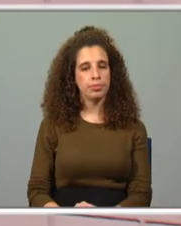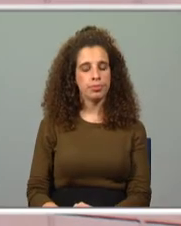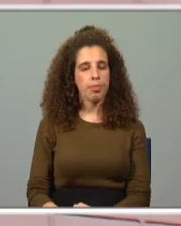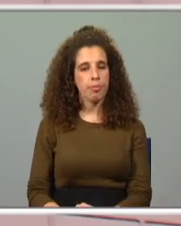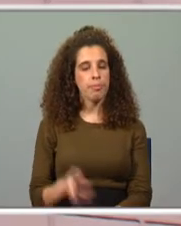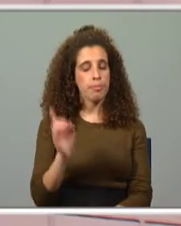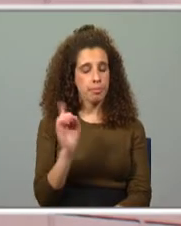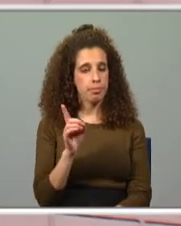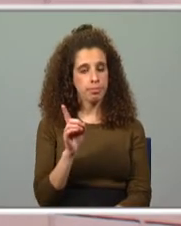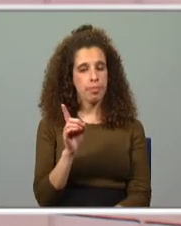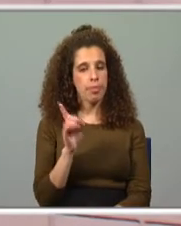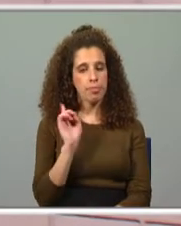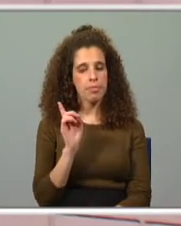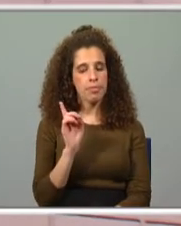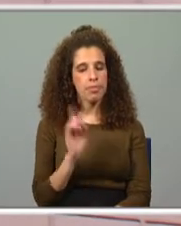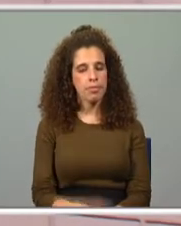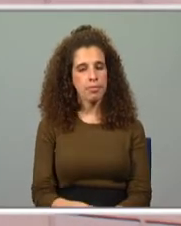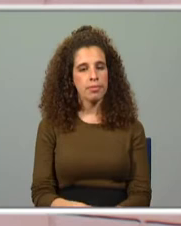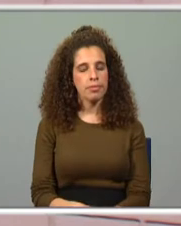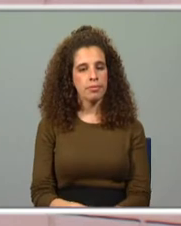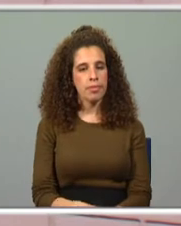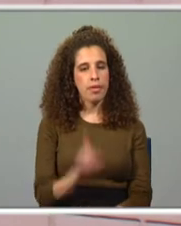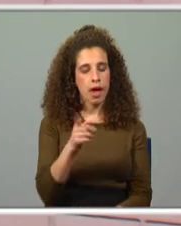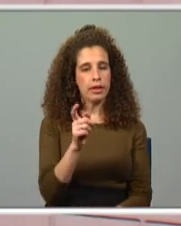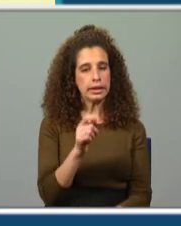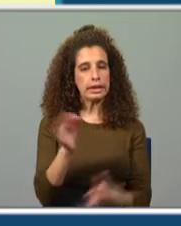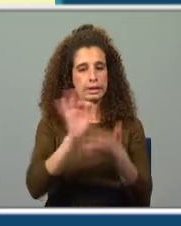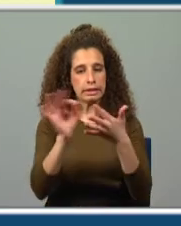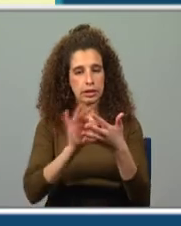orquestra. Uhum. E aqui, tanto que está ali as